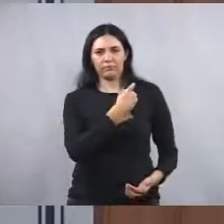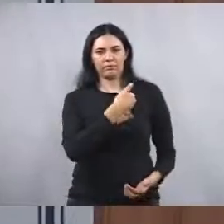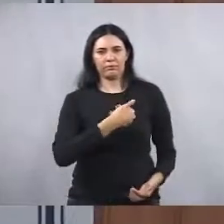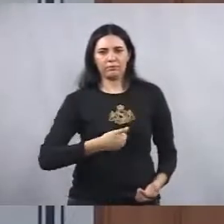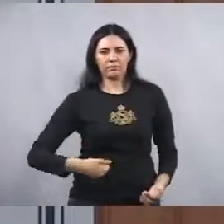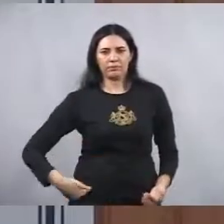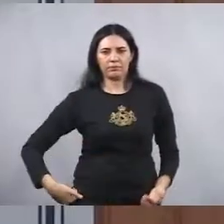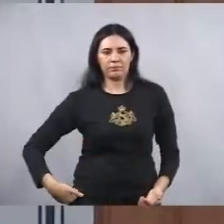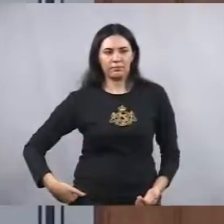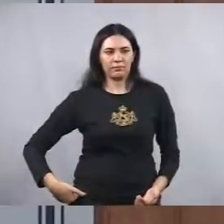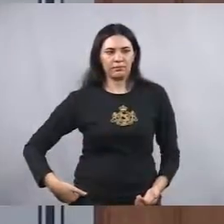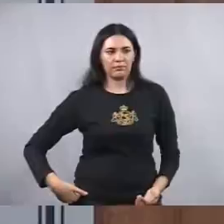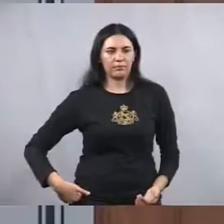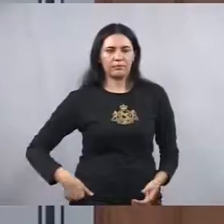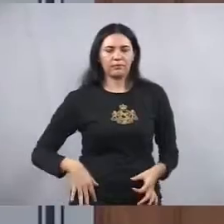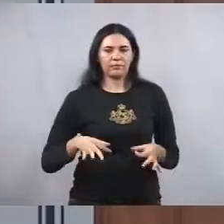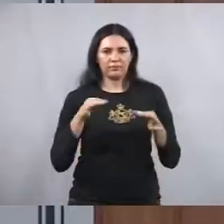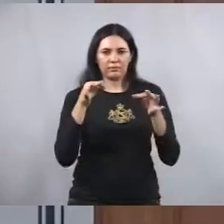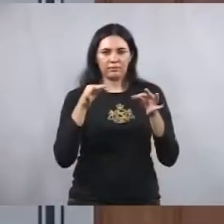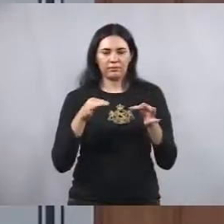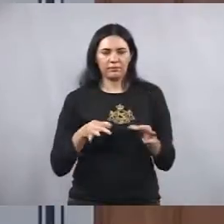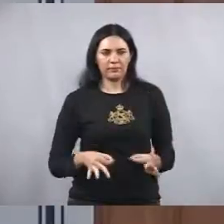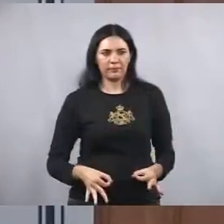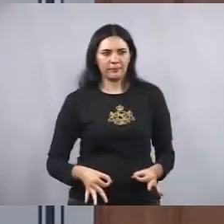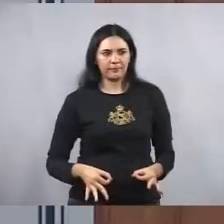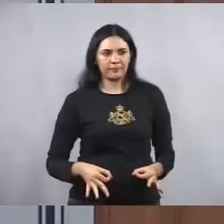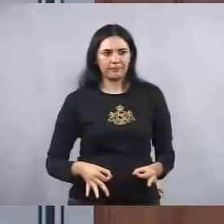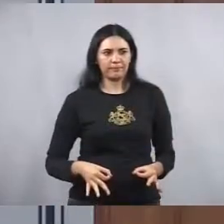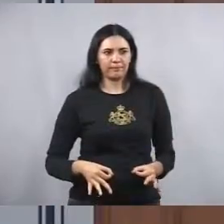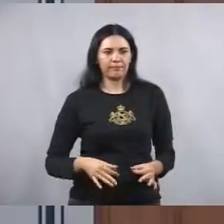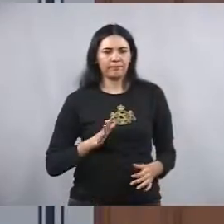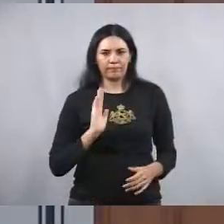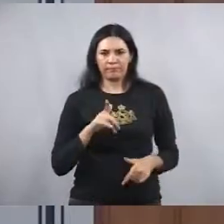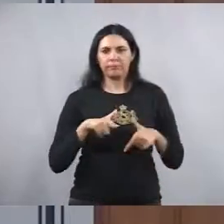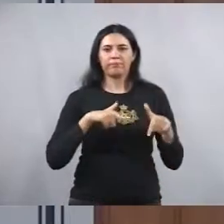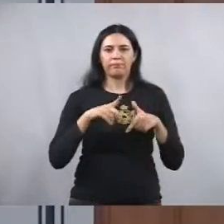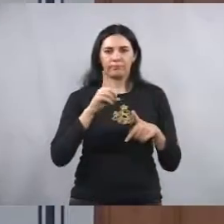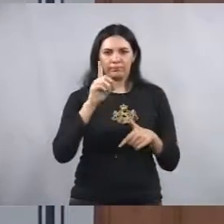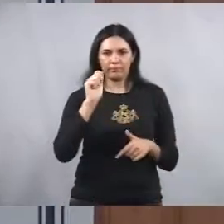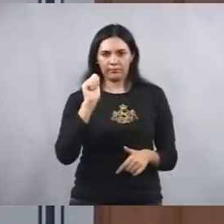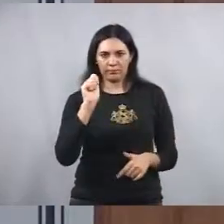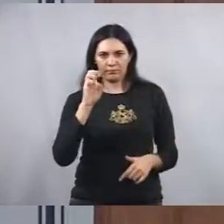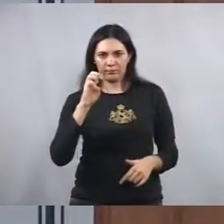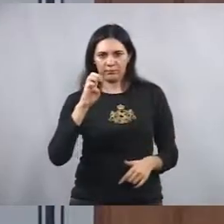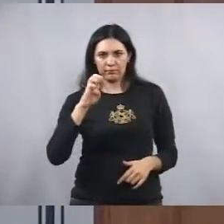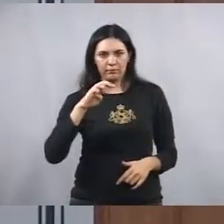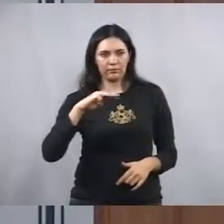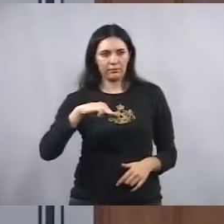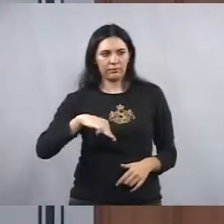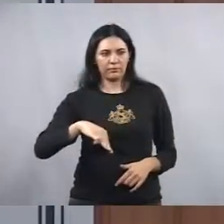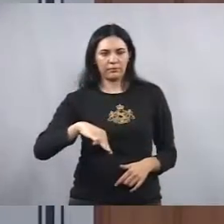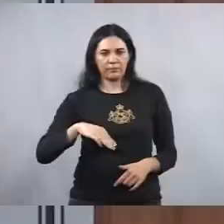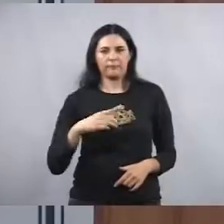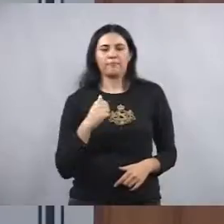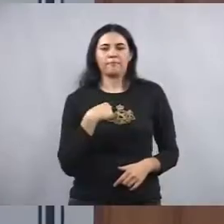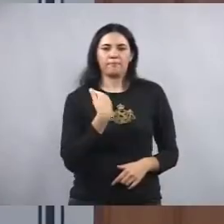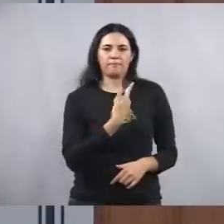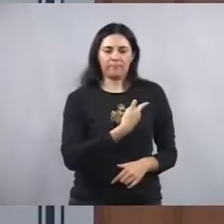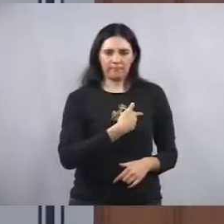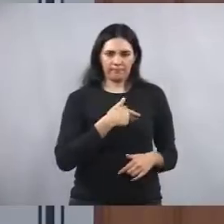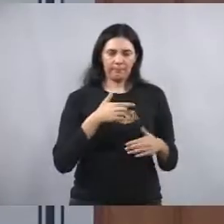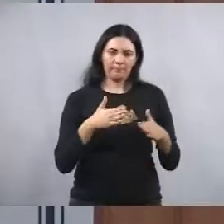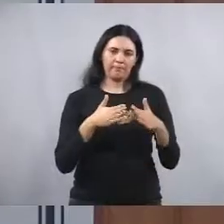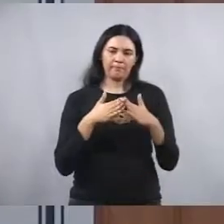que com certeza alguns no passaram pelo dar né Oi e esse nosso requerimento